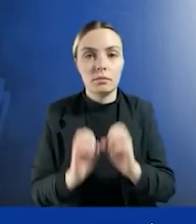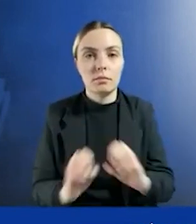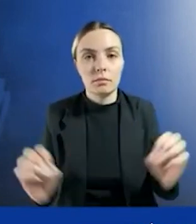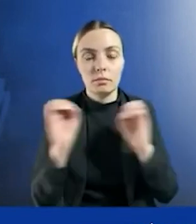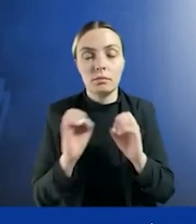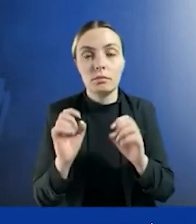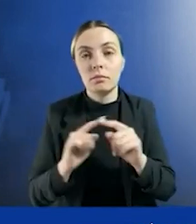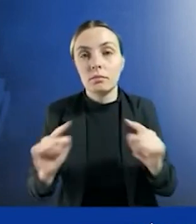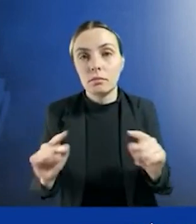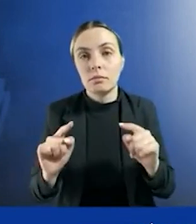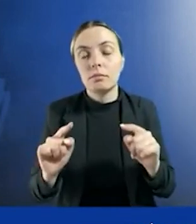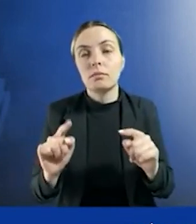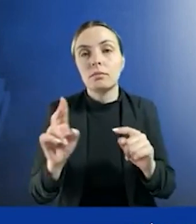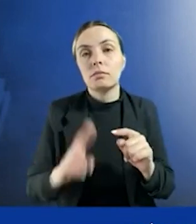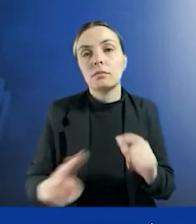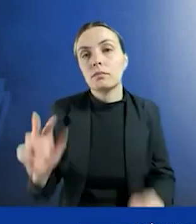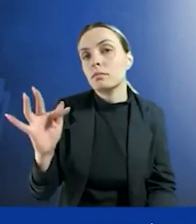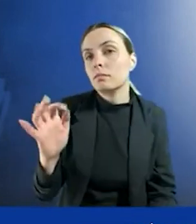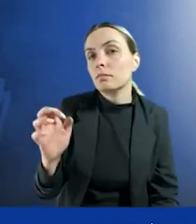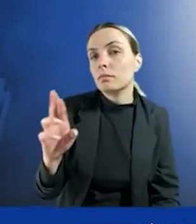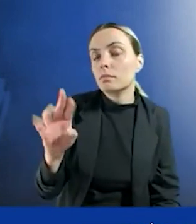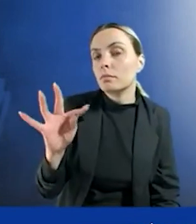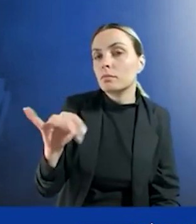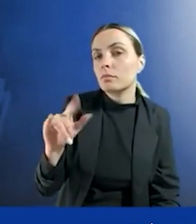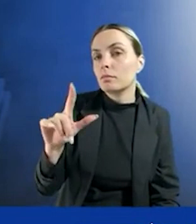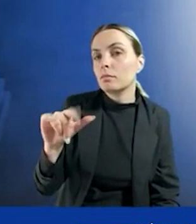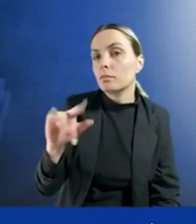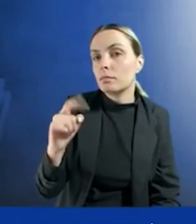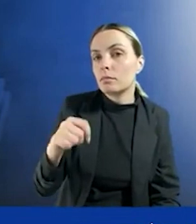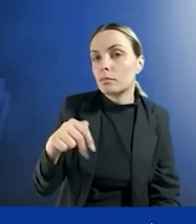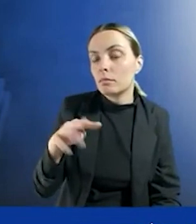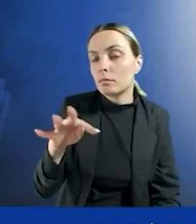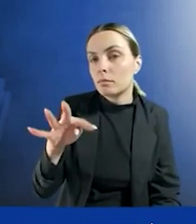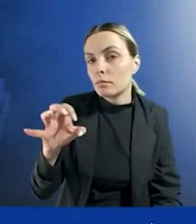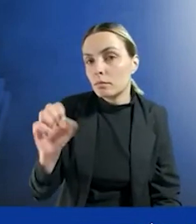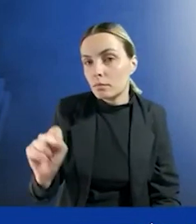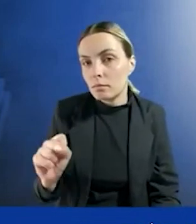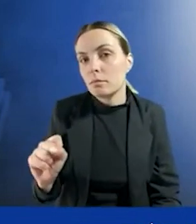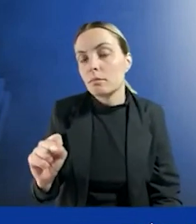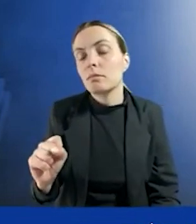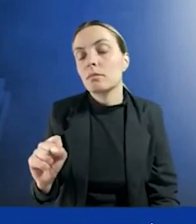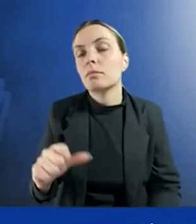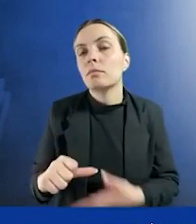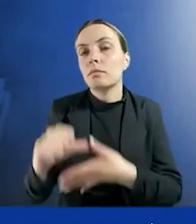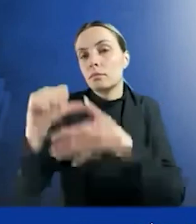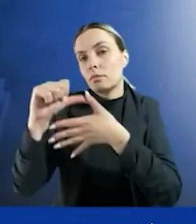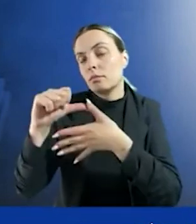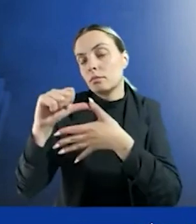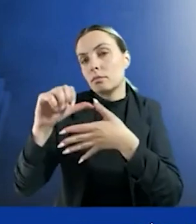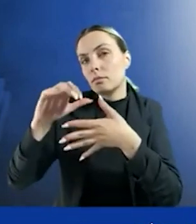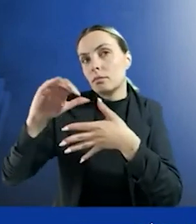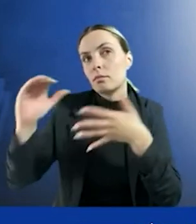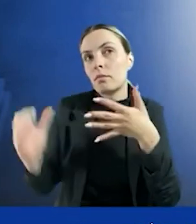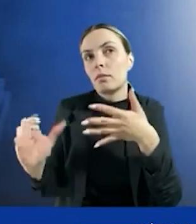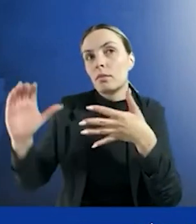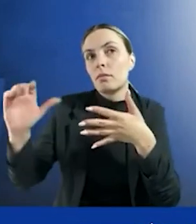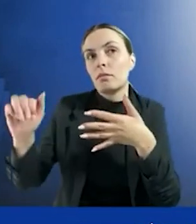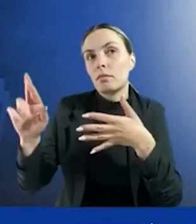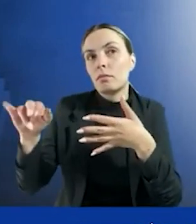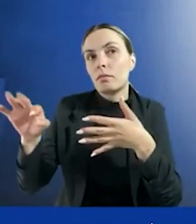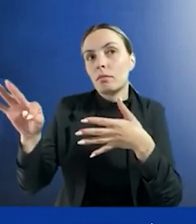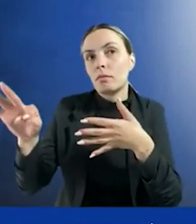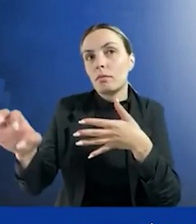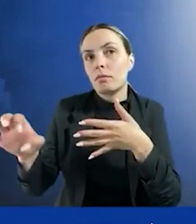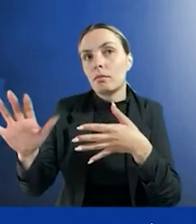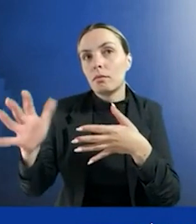o uso de fertilizantes na América do Sul, América Latina e Caribe, em 1961, chegava a 1 milhão